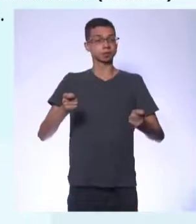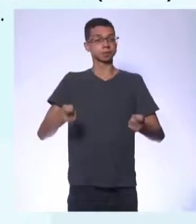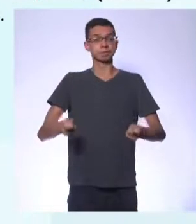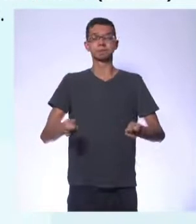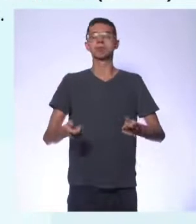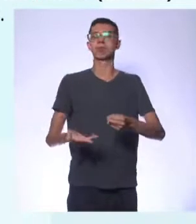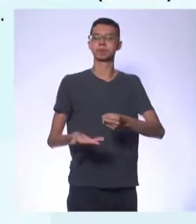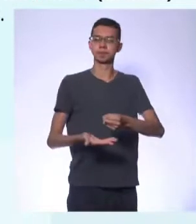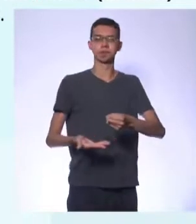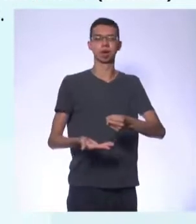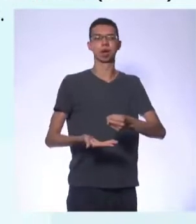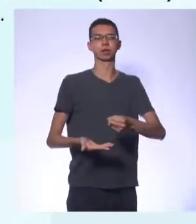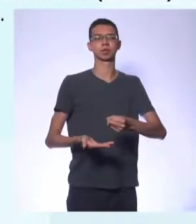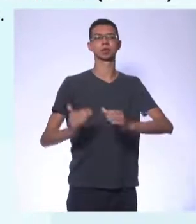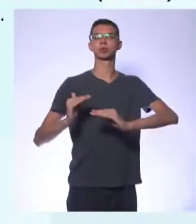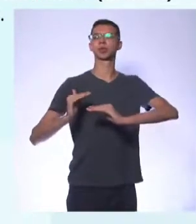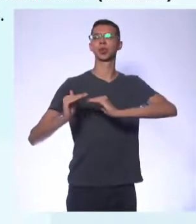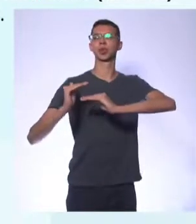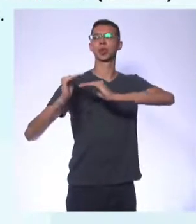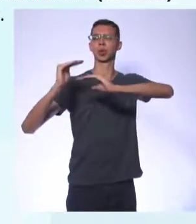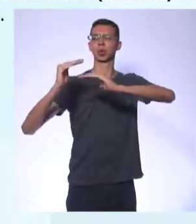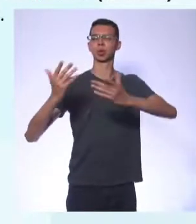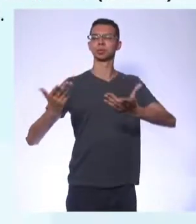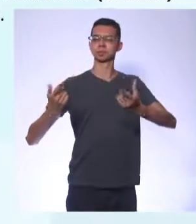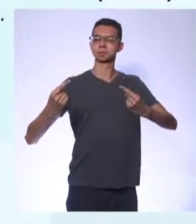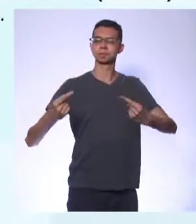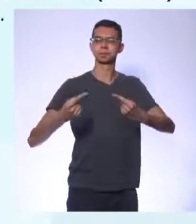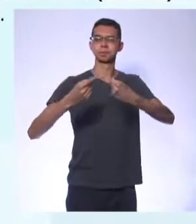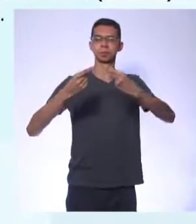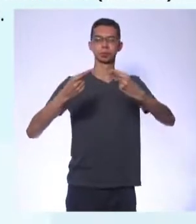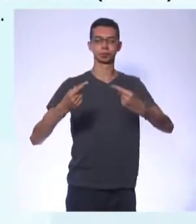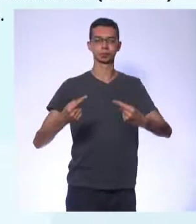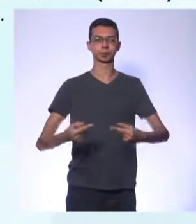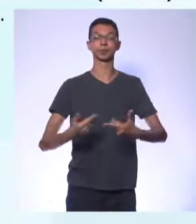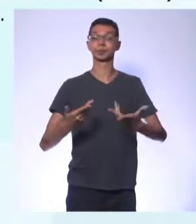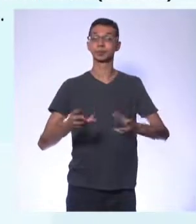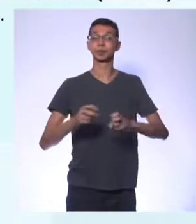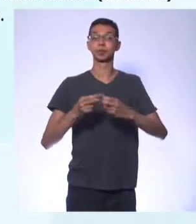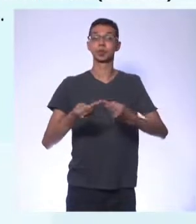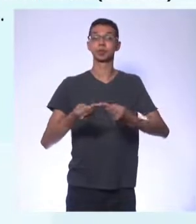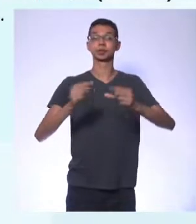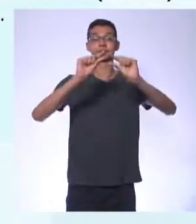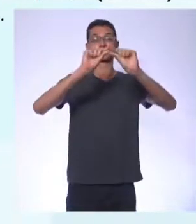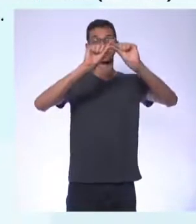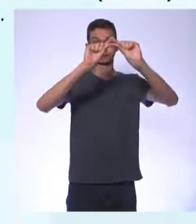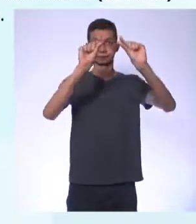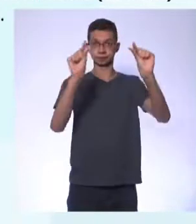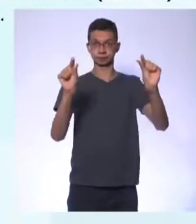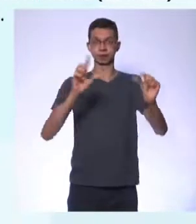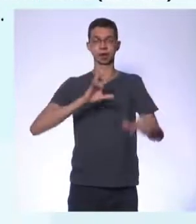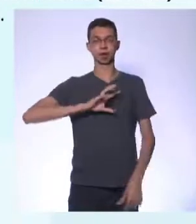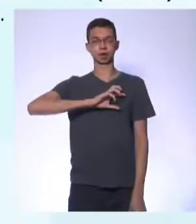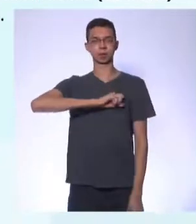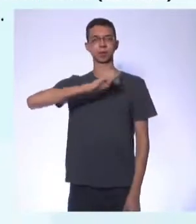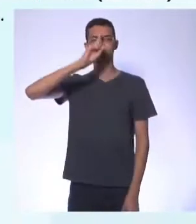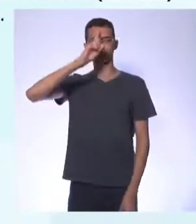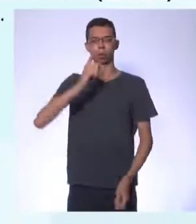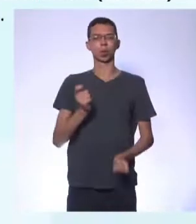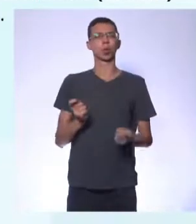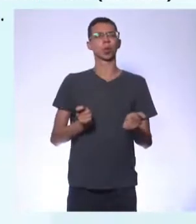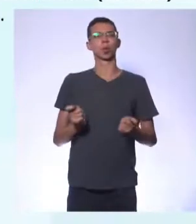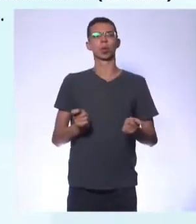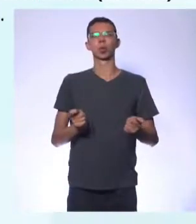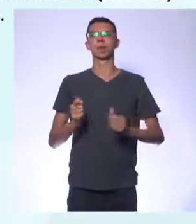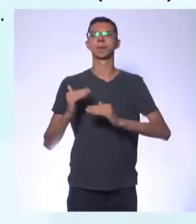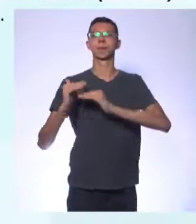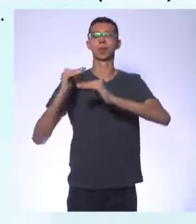que o certo é que na bandeira nacional tivesse escrito amor, ordem e progresso. Mas aí os militares e os cafeicultores se identificaram mais com a